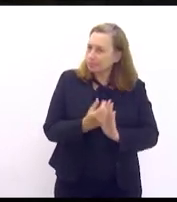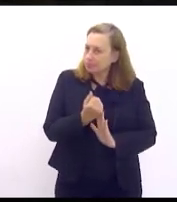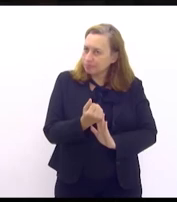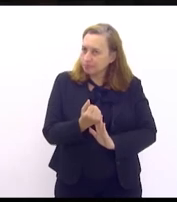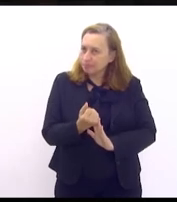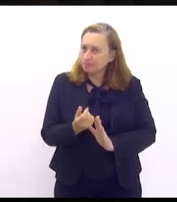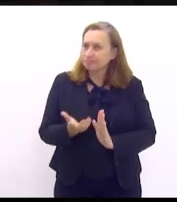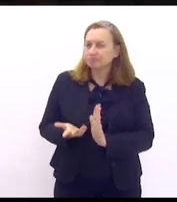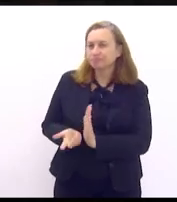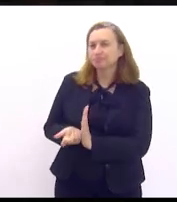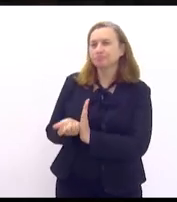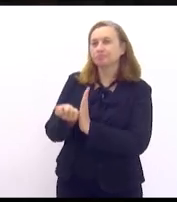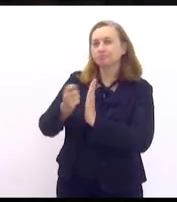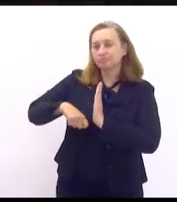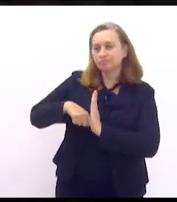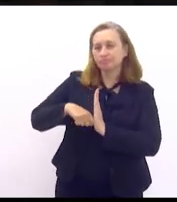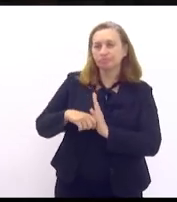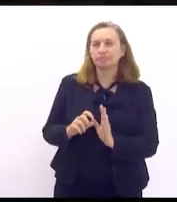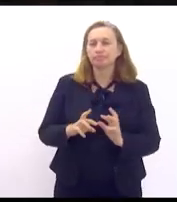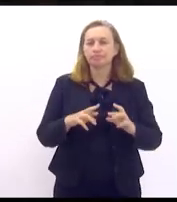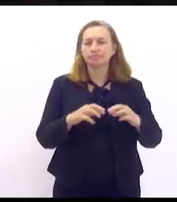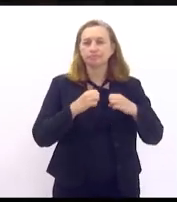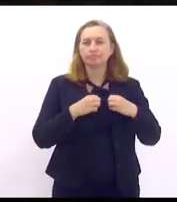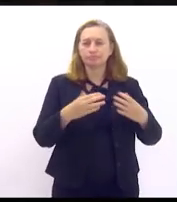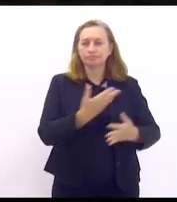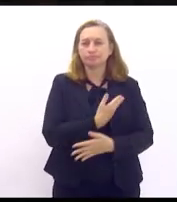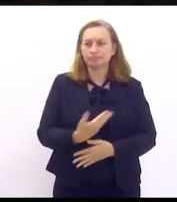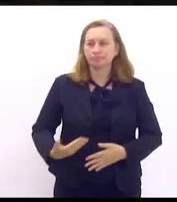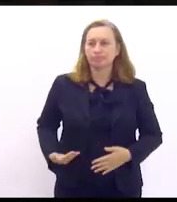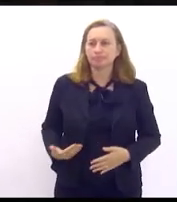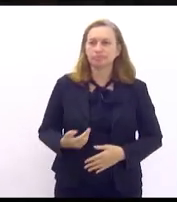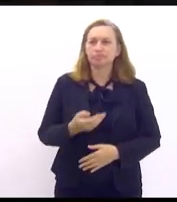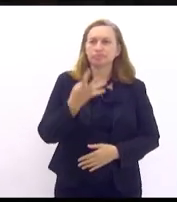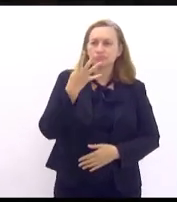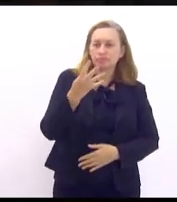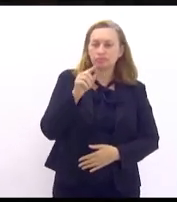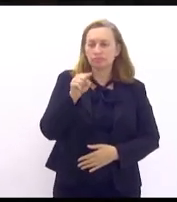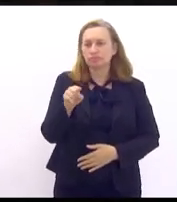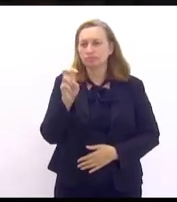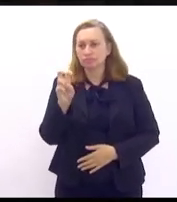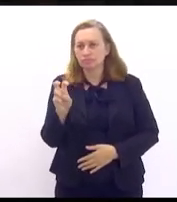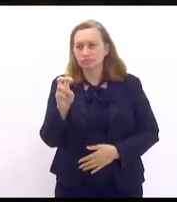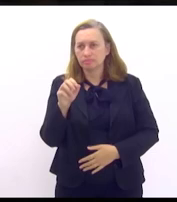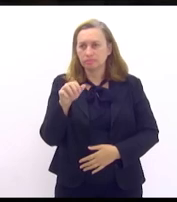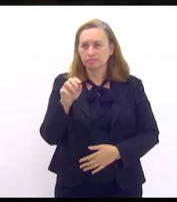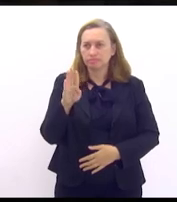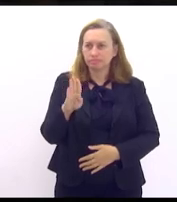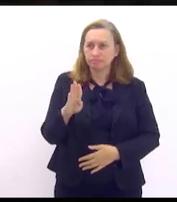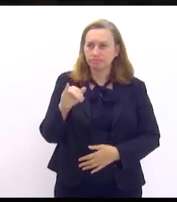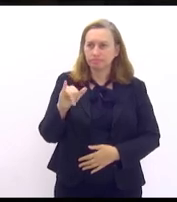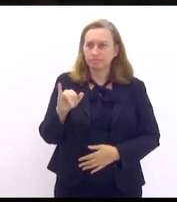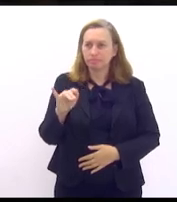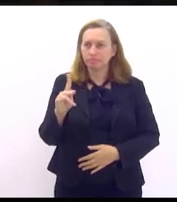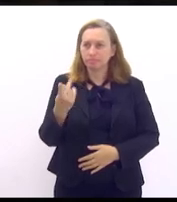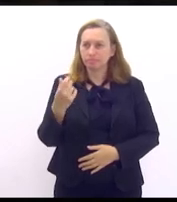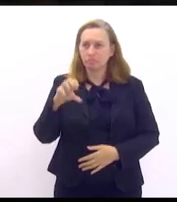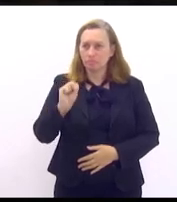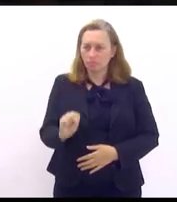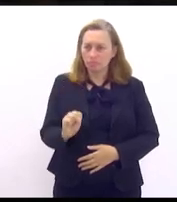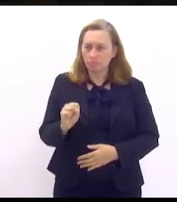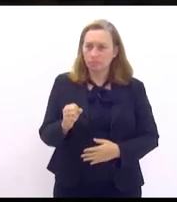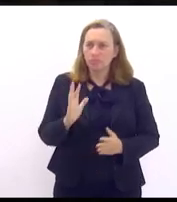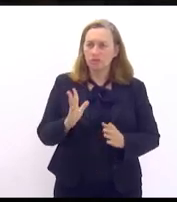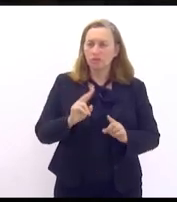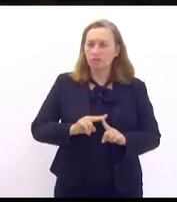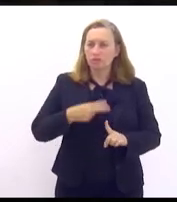Comissão Tributária, em audiência pública, era um rombo perto de 4,5 bilhões. A gente chegou no final do ano, esse rombo já